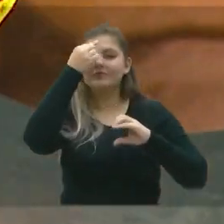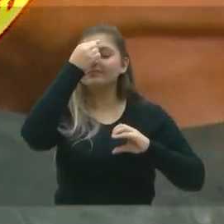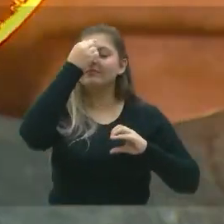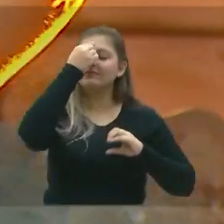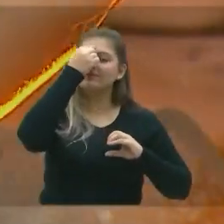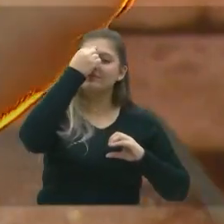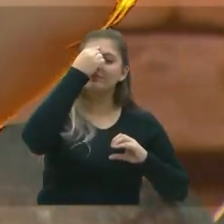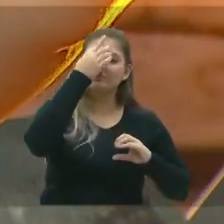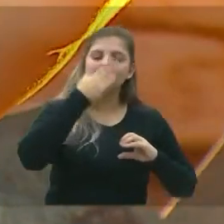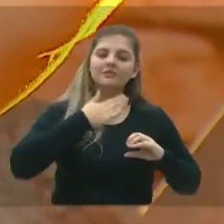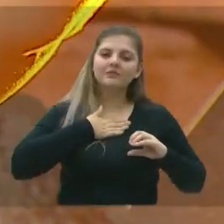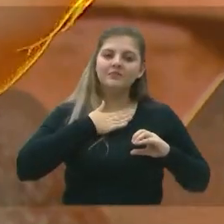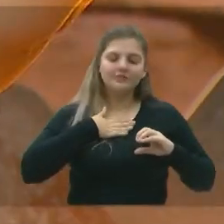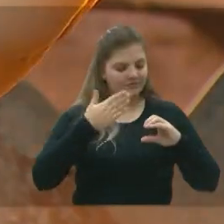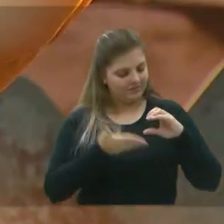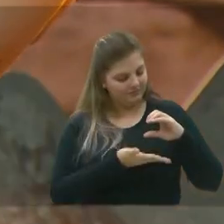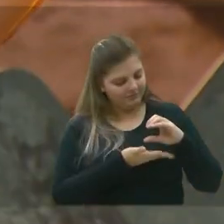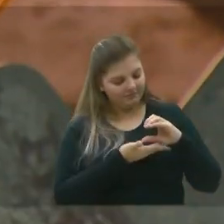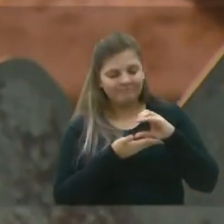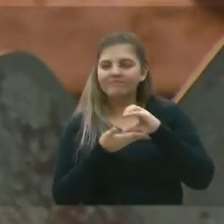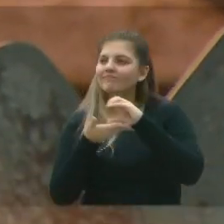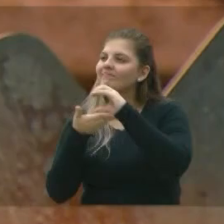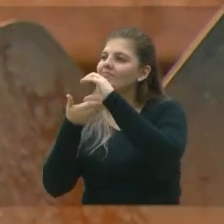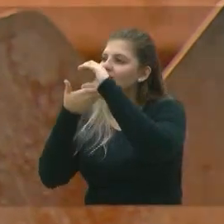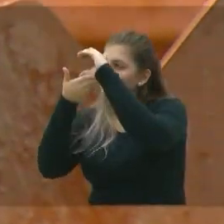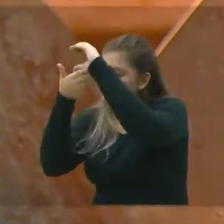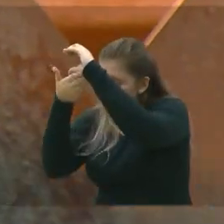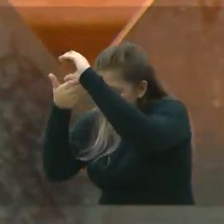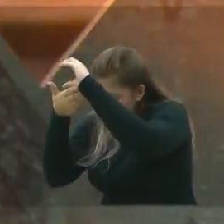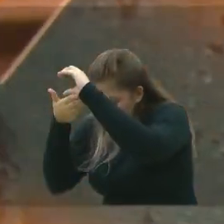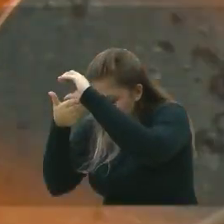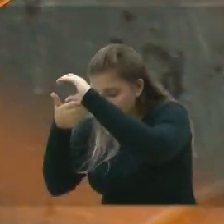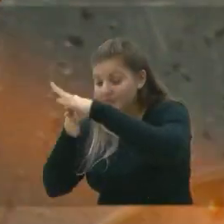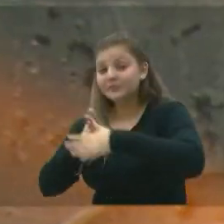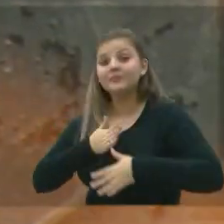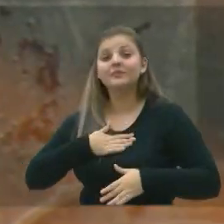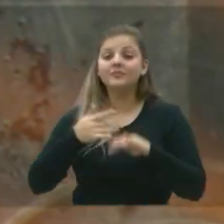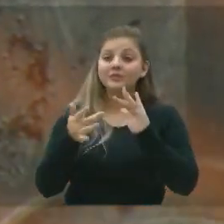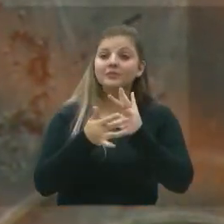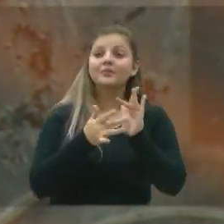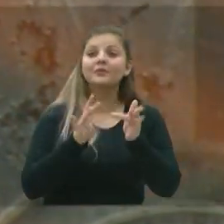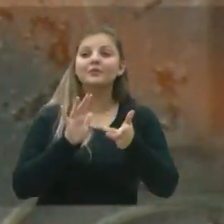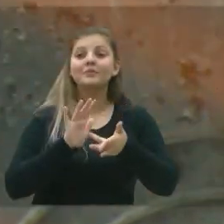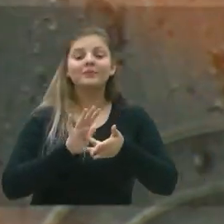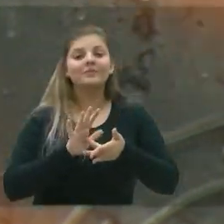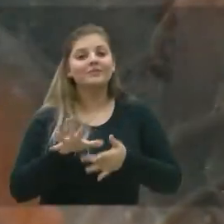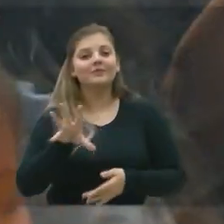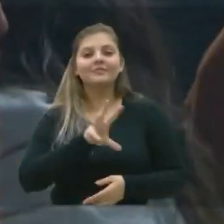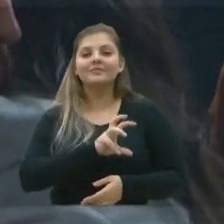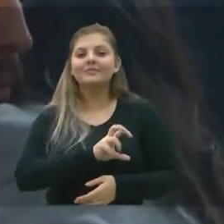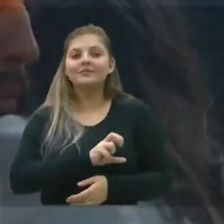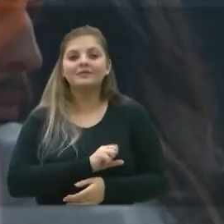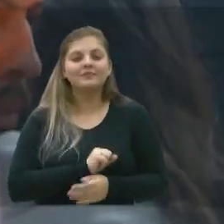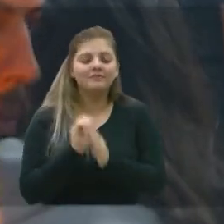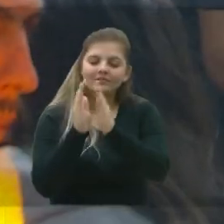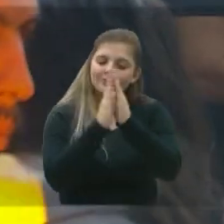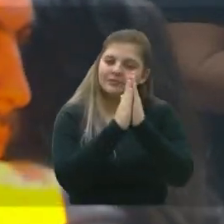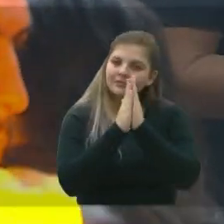sagrado, meu coração te dou. Meu Jesus amado,